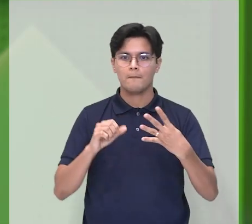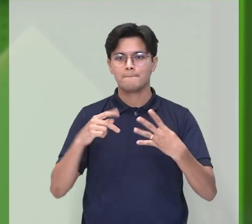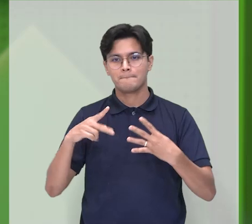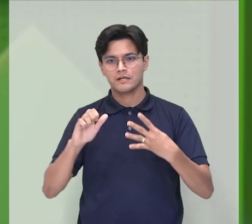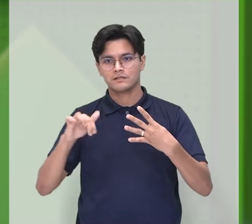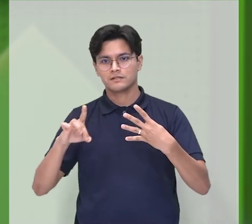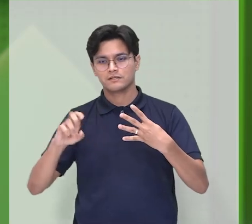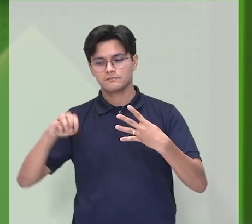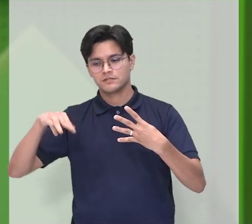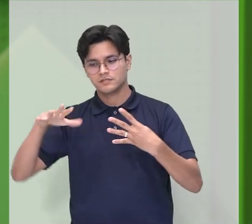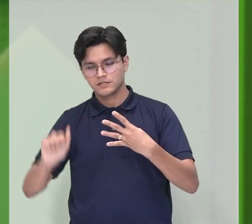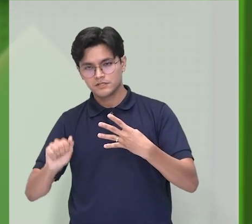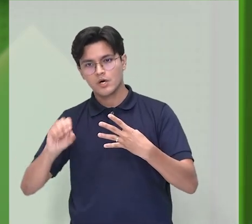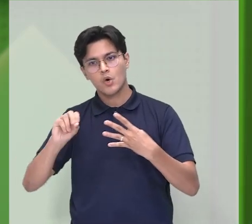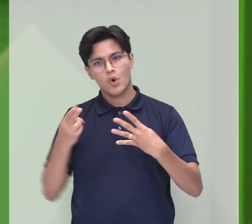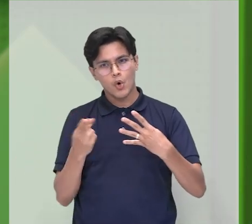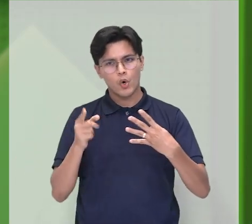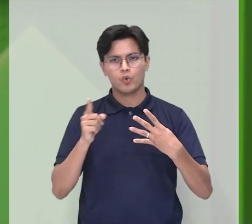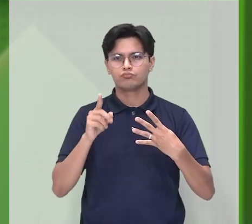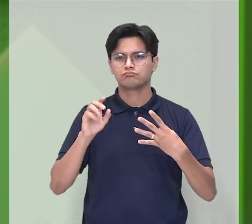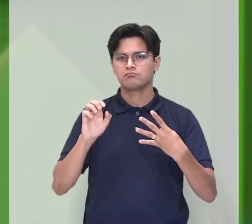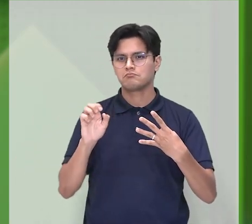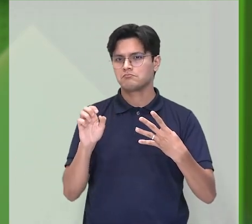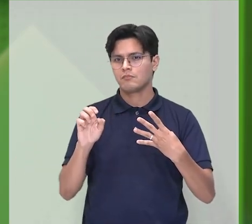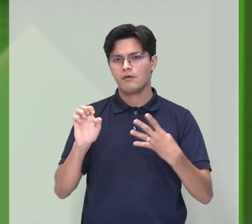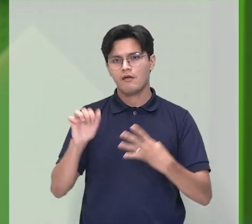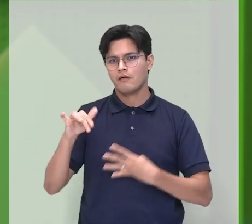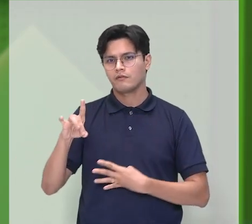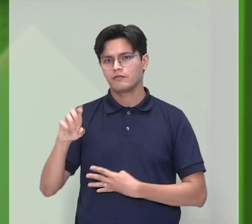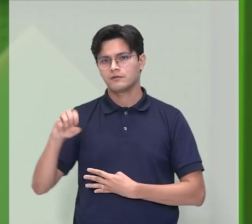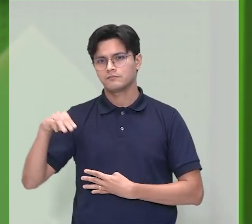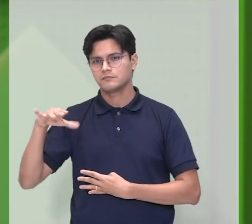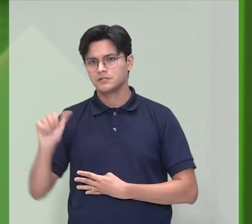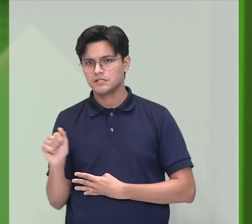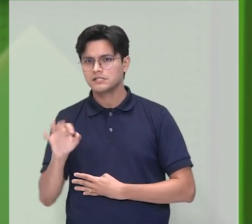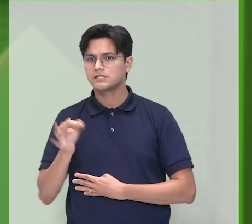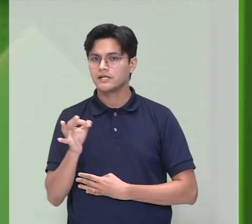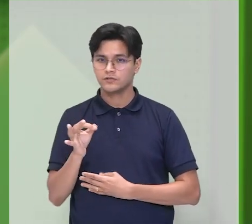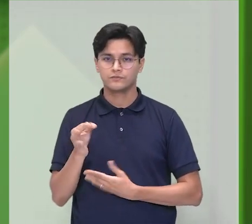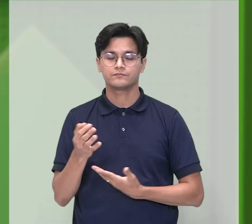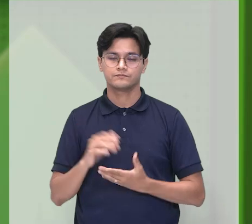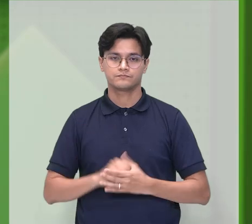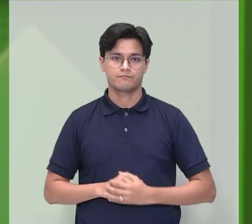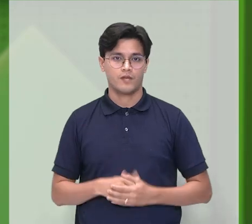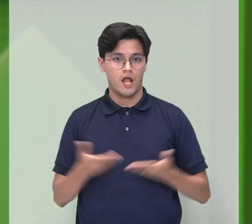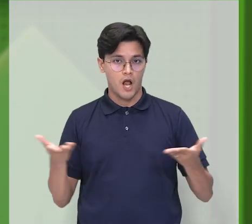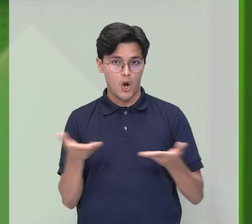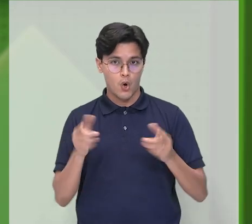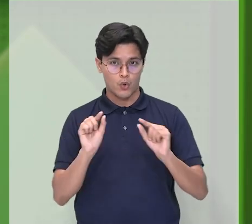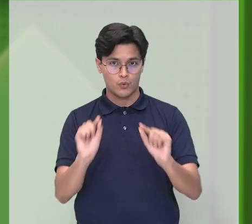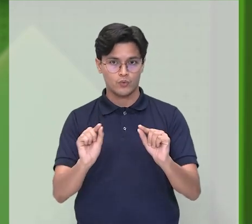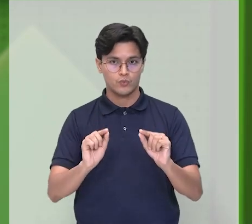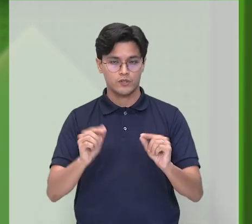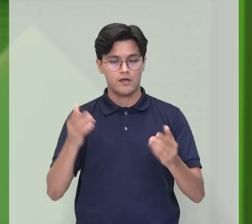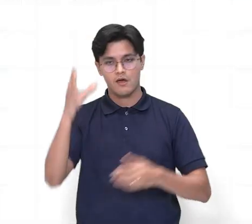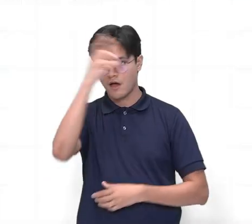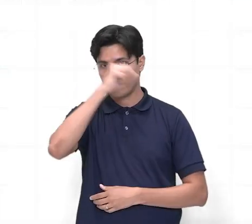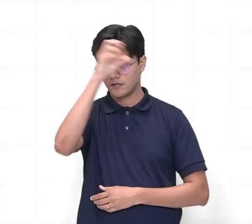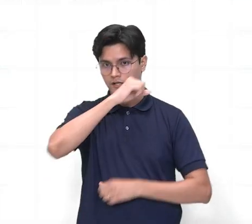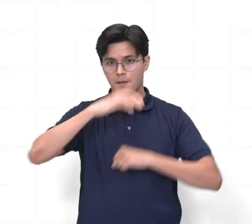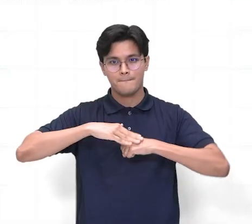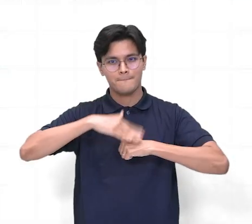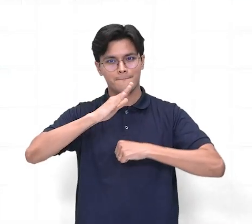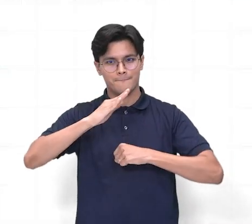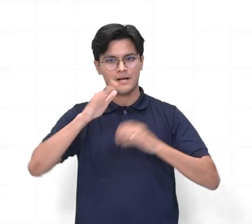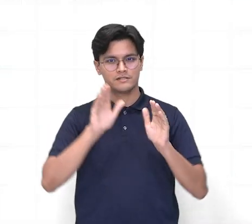da malária e da dengue, certo? Então, agora nós vamos aprender um pouquinho mais sobre o